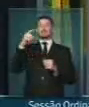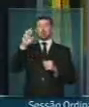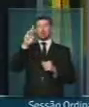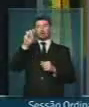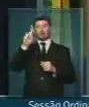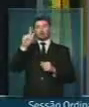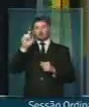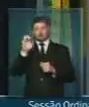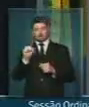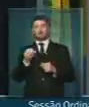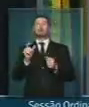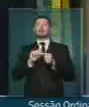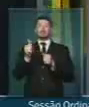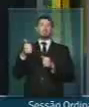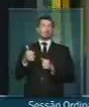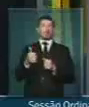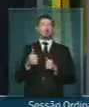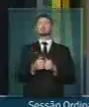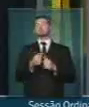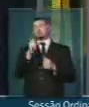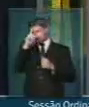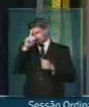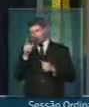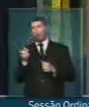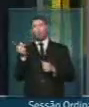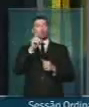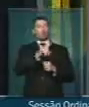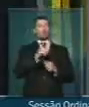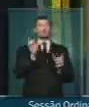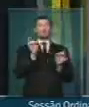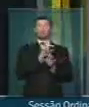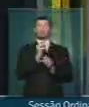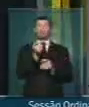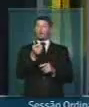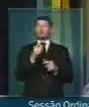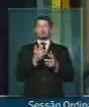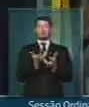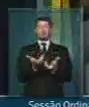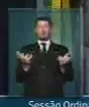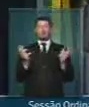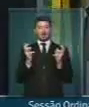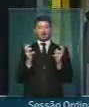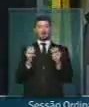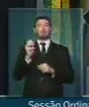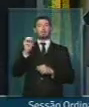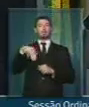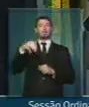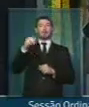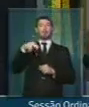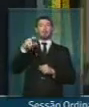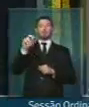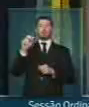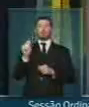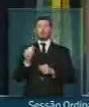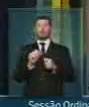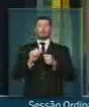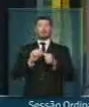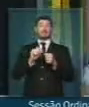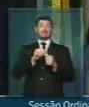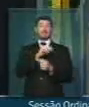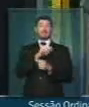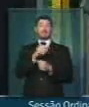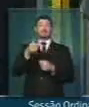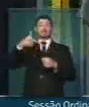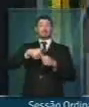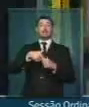satisfeita. Em Lago do Junco, o hospital está quase pronto, está dentro do mato, encontrei mamona, plantação de biodiesel e